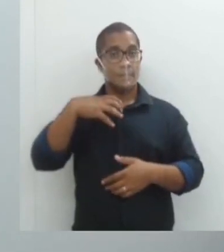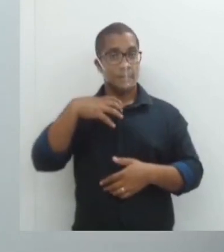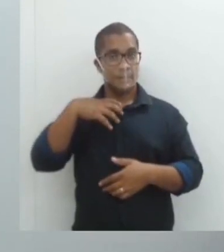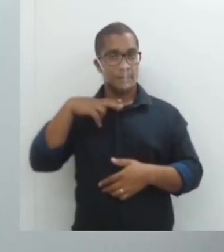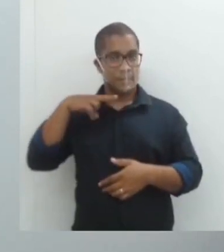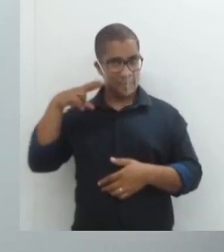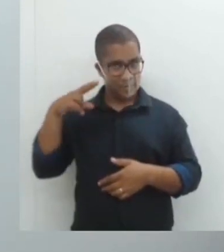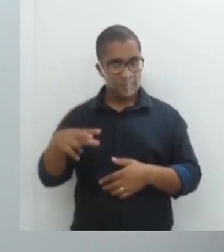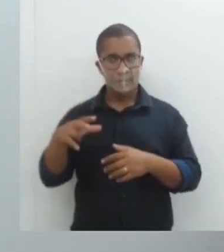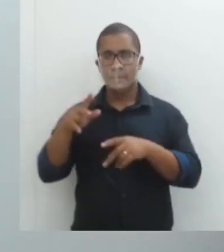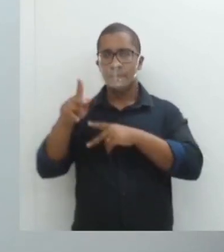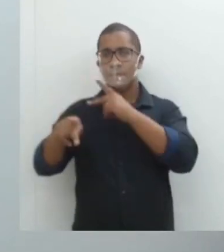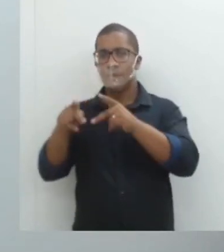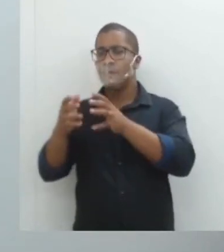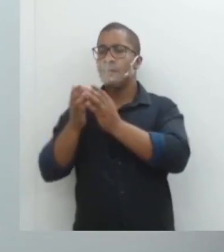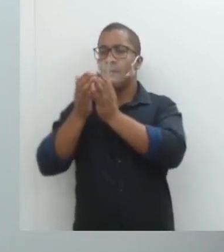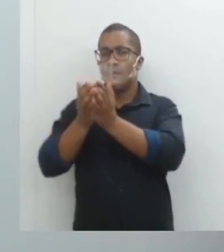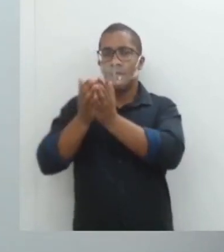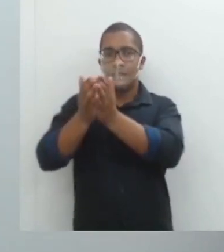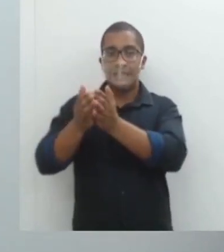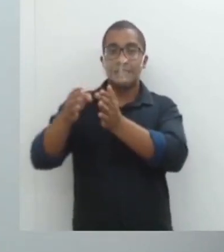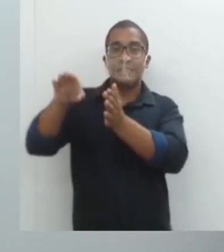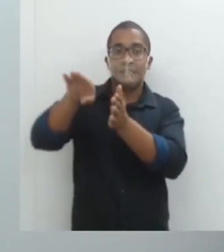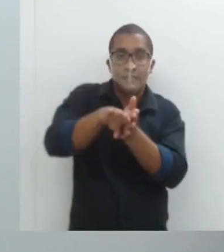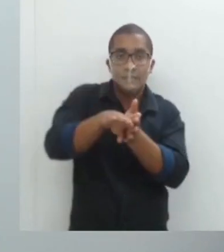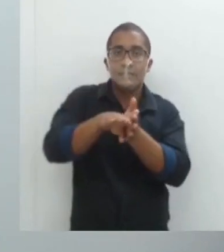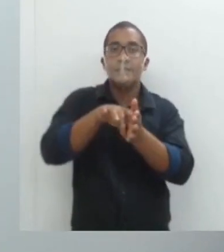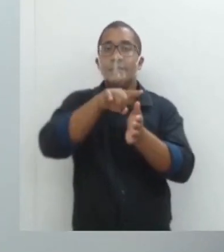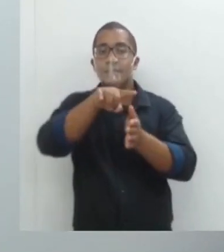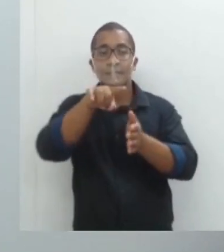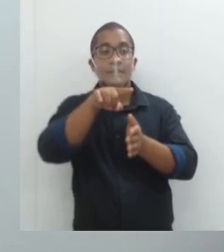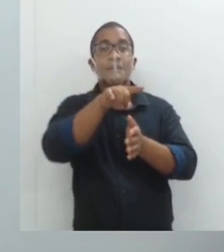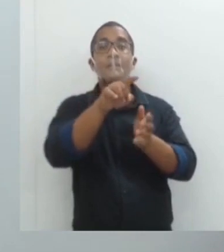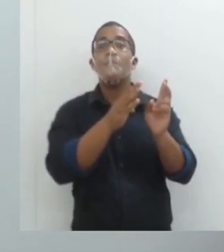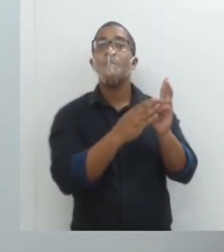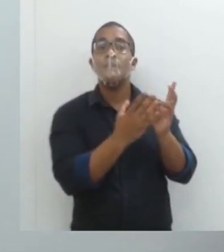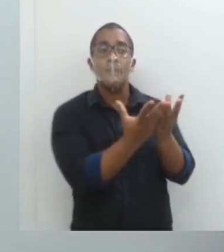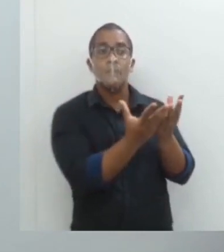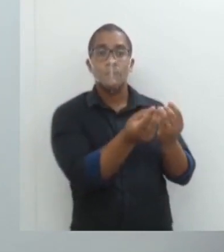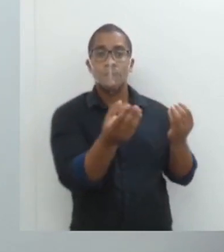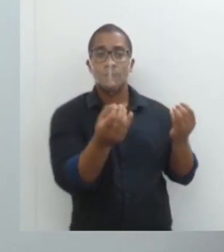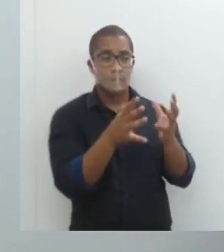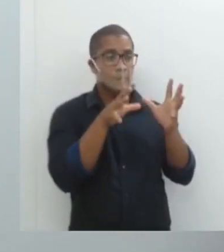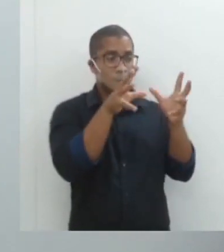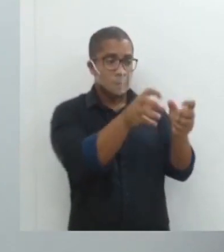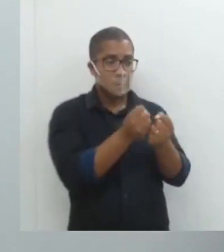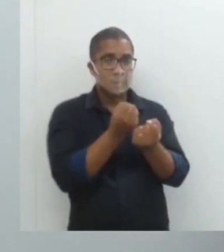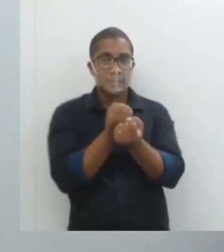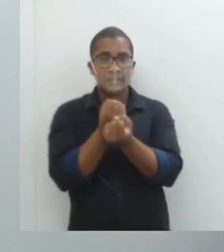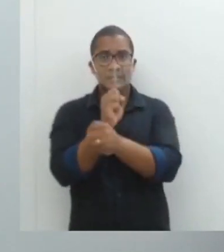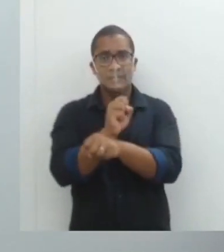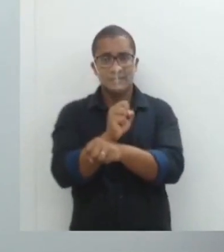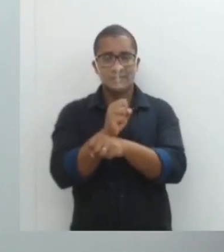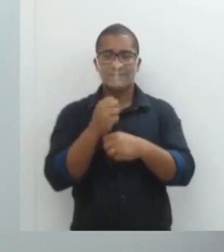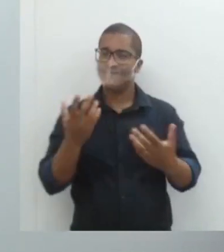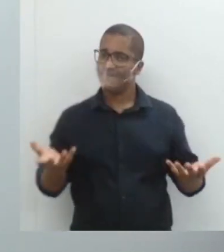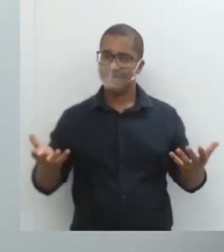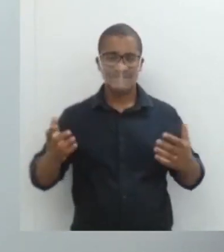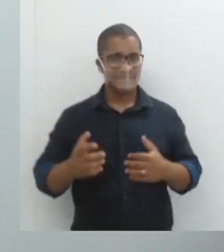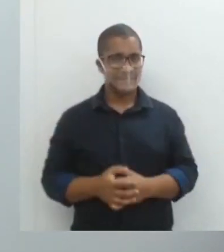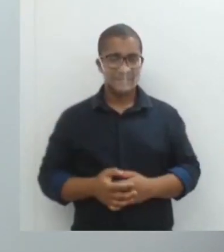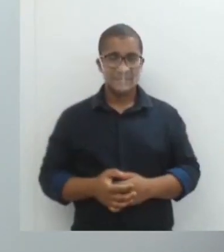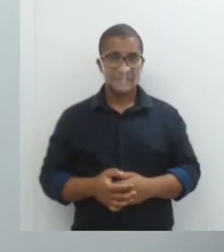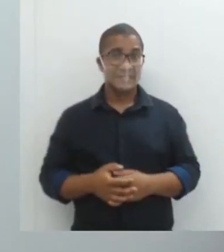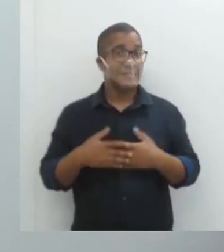que muitos deles simplesmente foram escravizados, infelizmente, né? O que é que aconteceu,